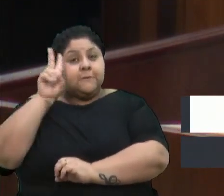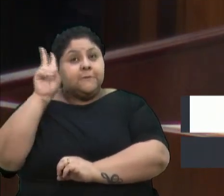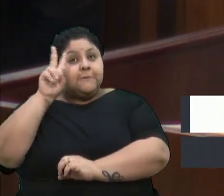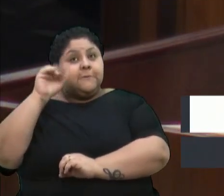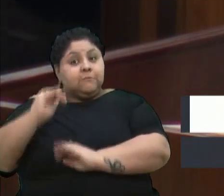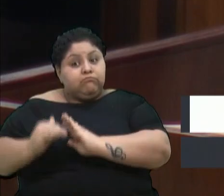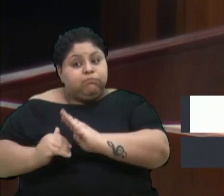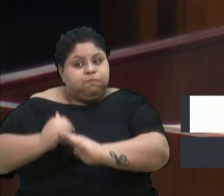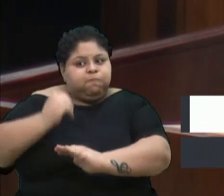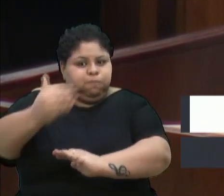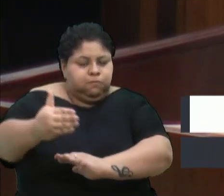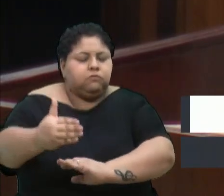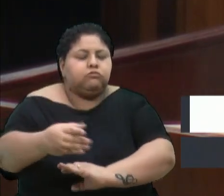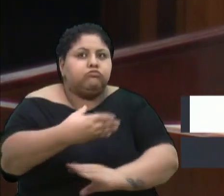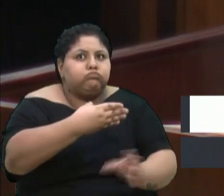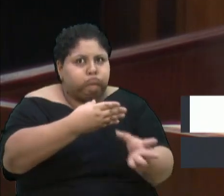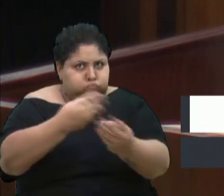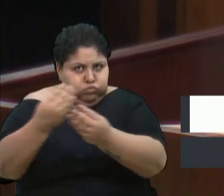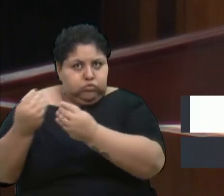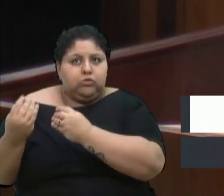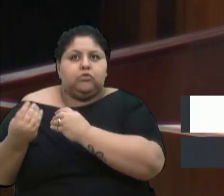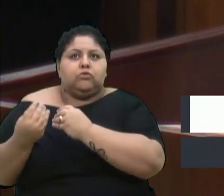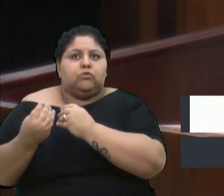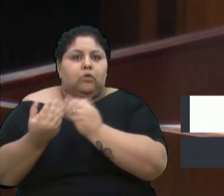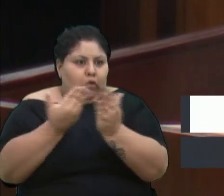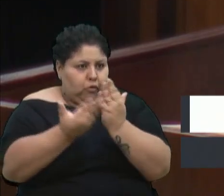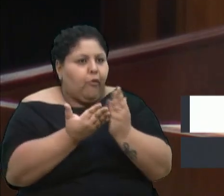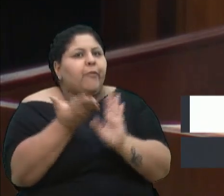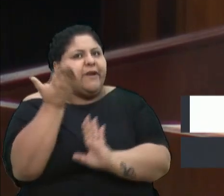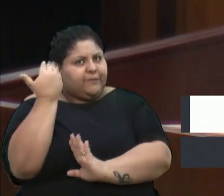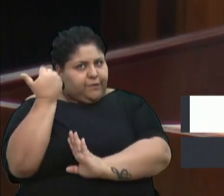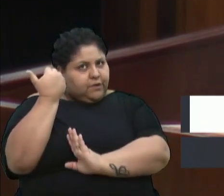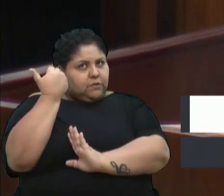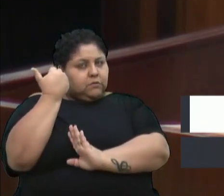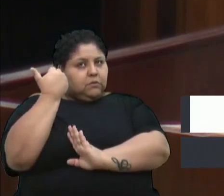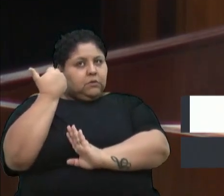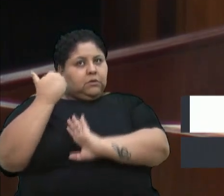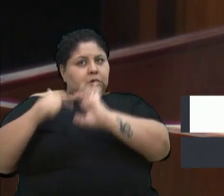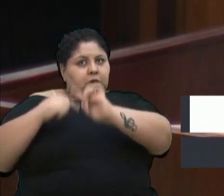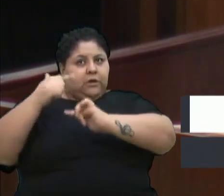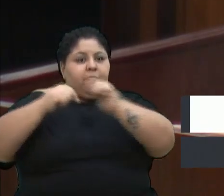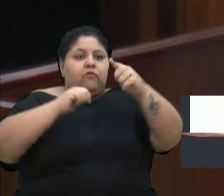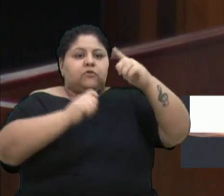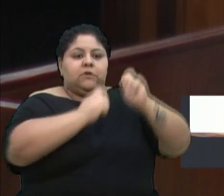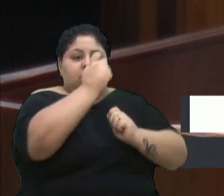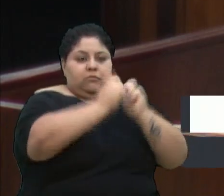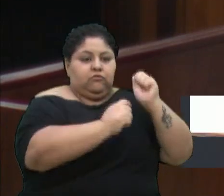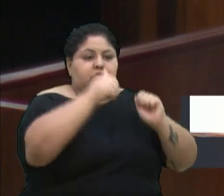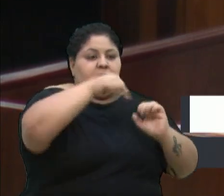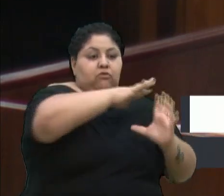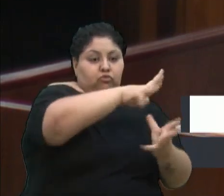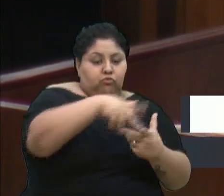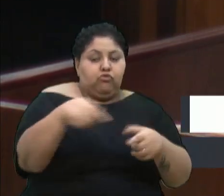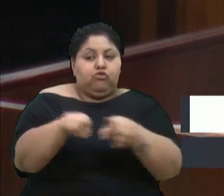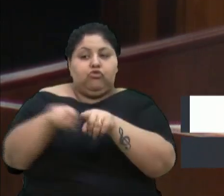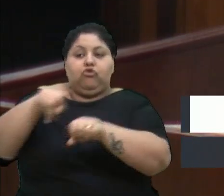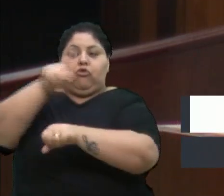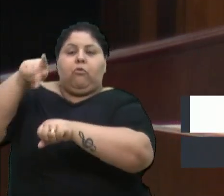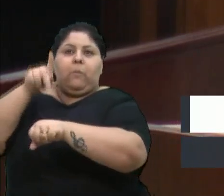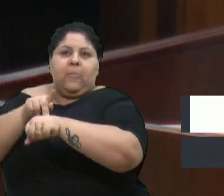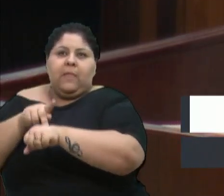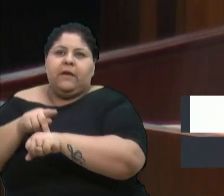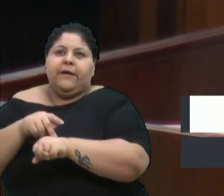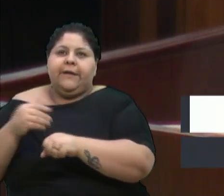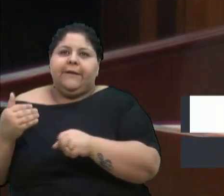avançou muito no início, ali na Revolução Industrial, no mundo e mesmo no Brasil, as crianças com 4, 5 anos